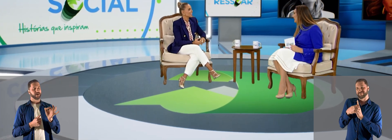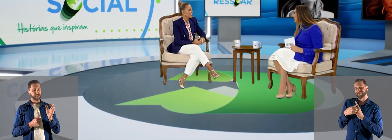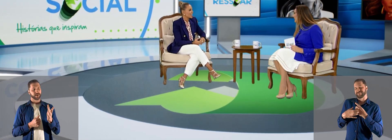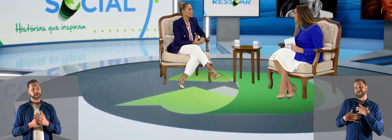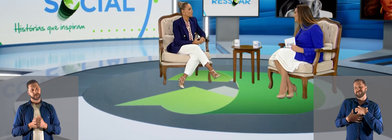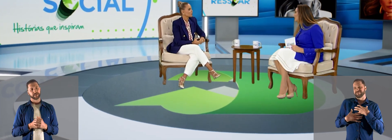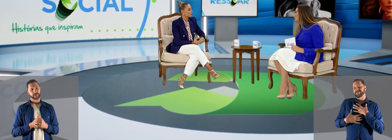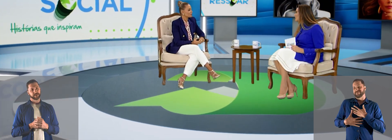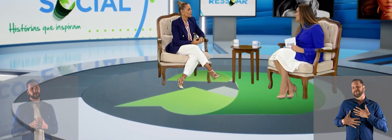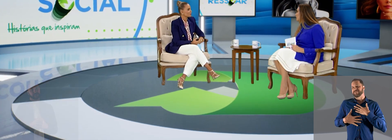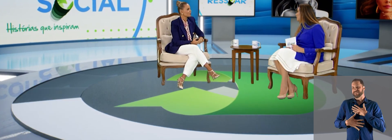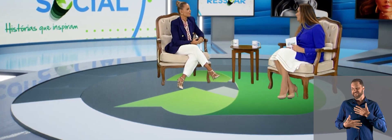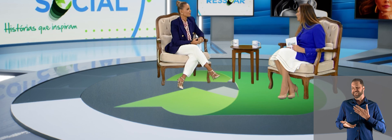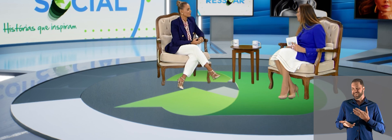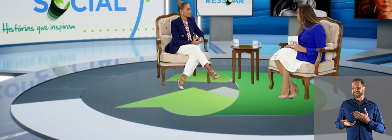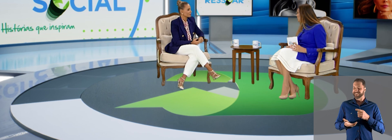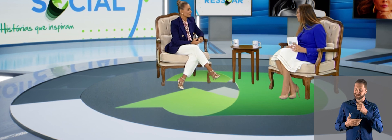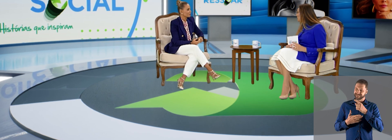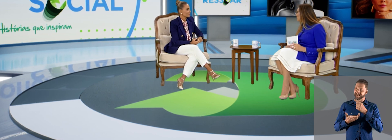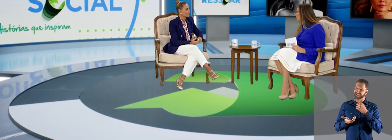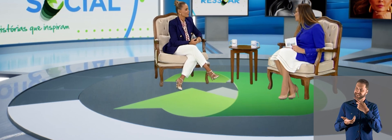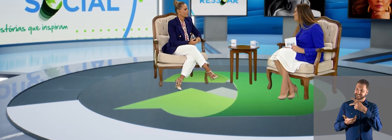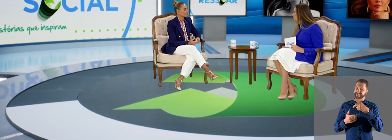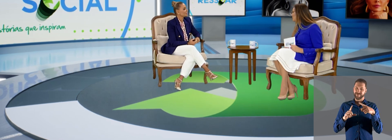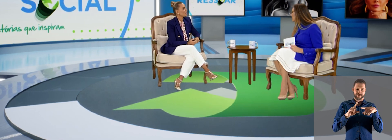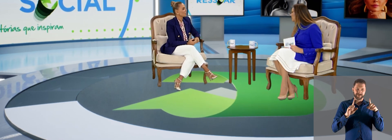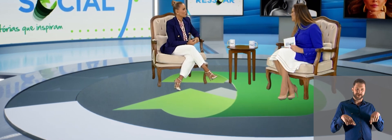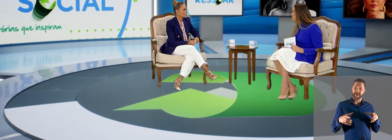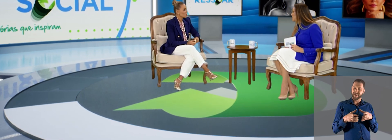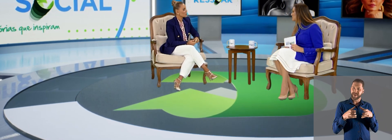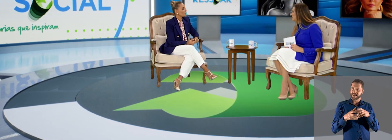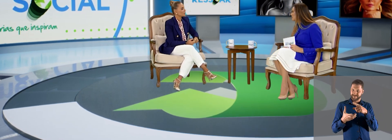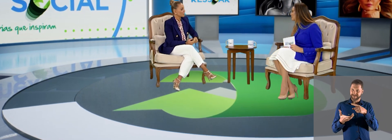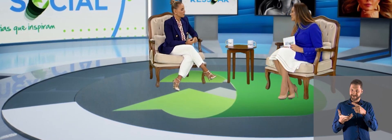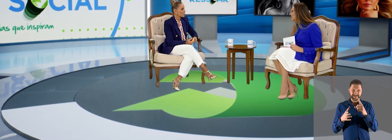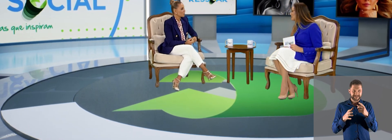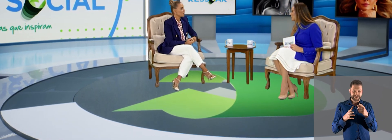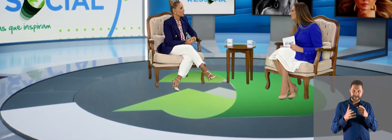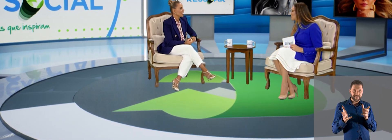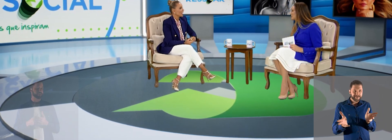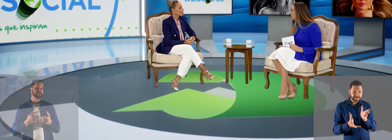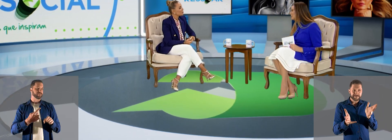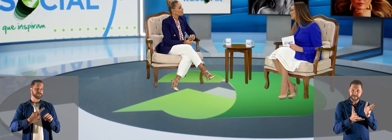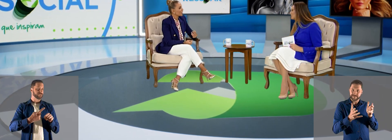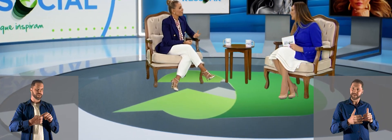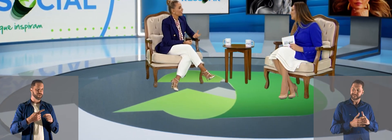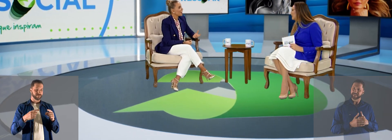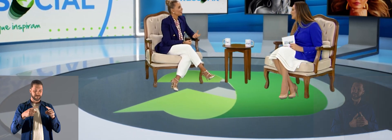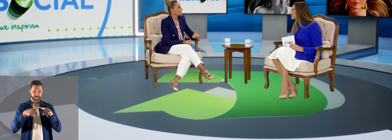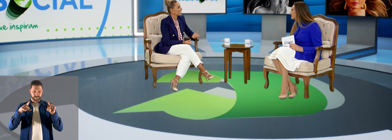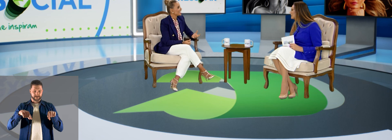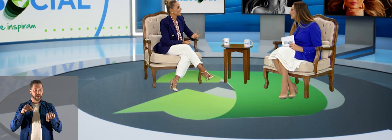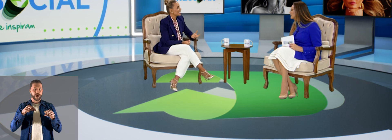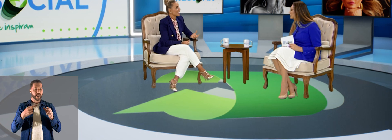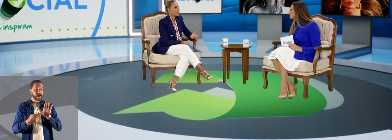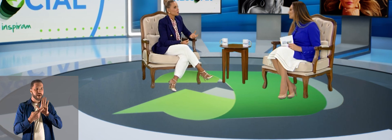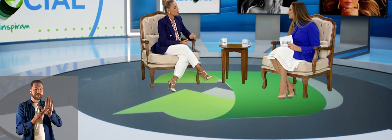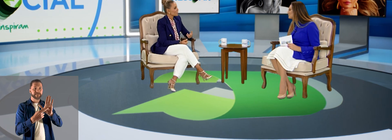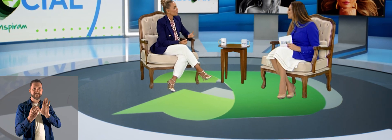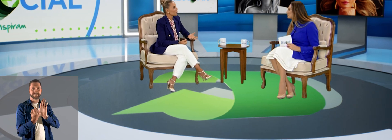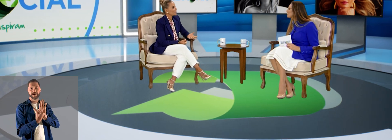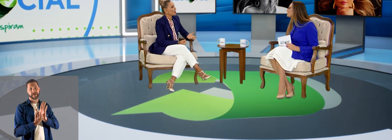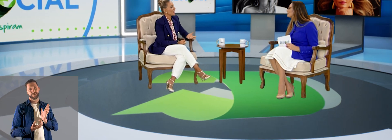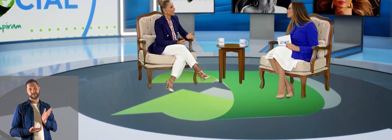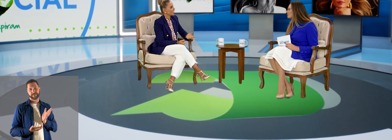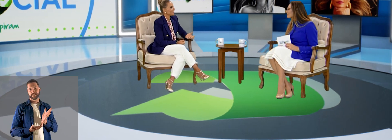ser humano né então você também pratica isso com os colaboradores a mesma coisa porque afinal eles têm que ser